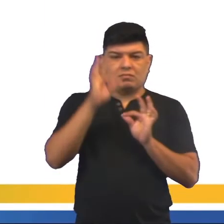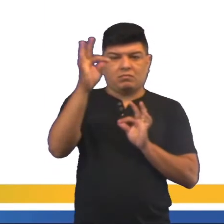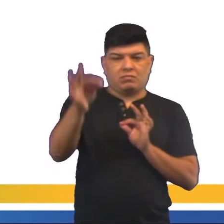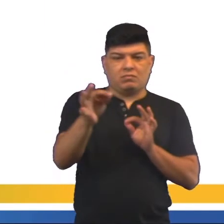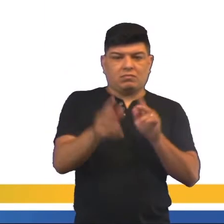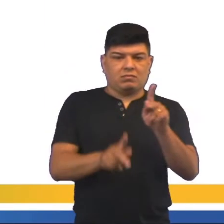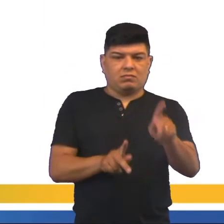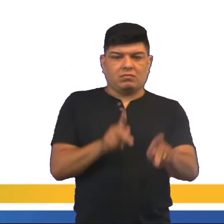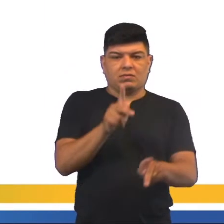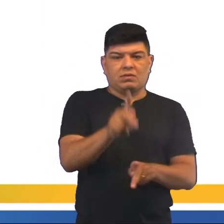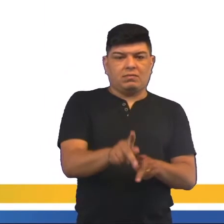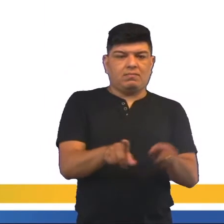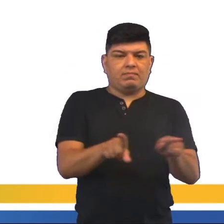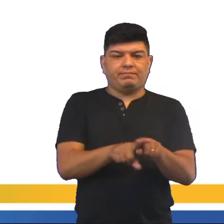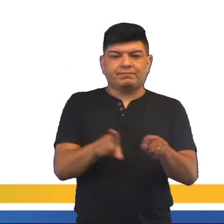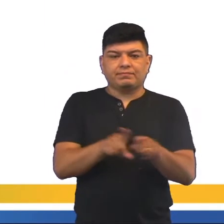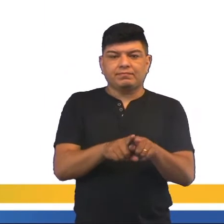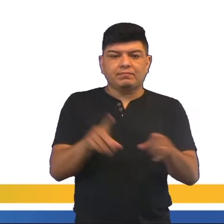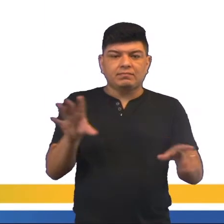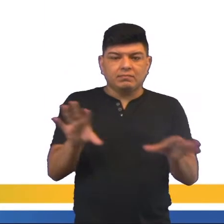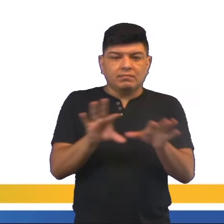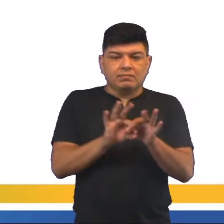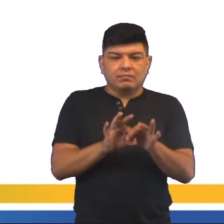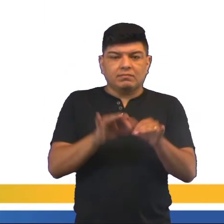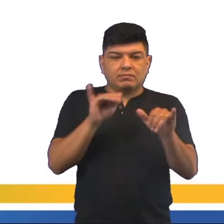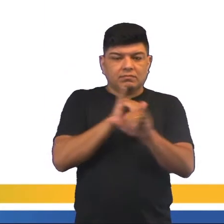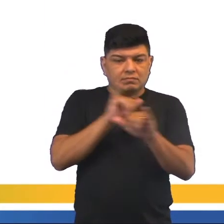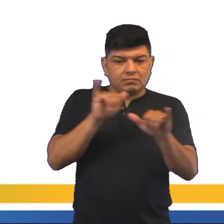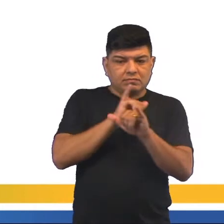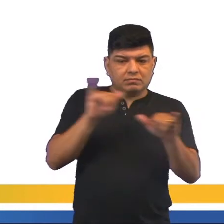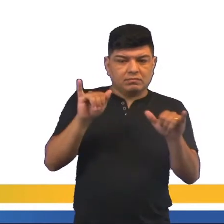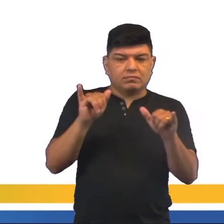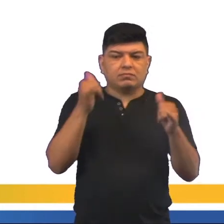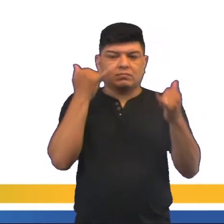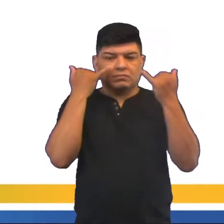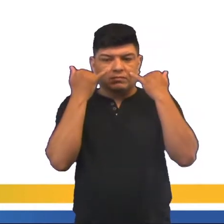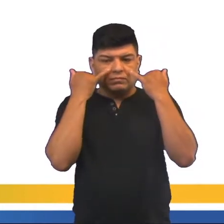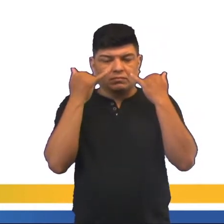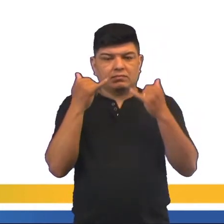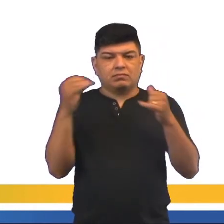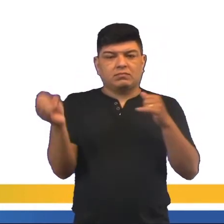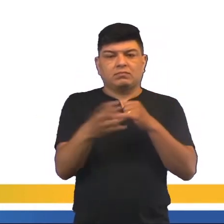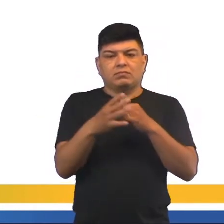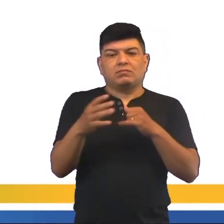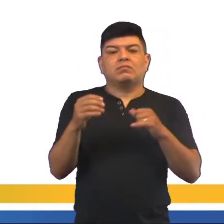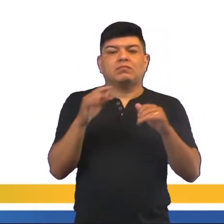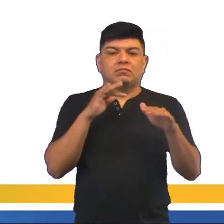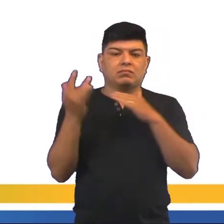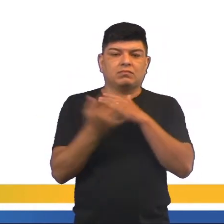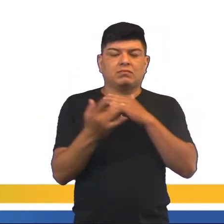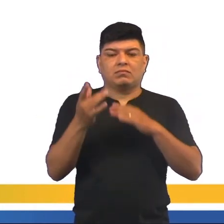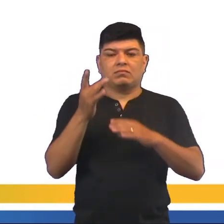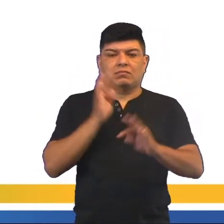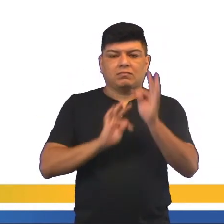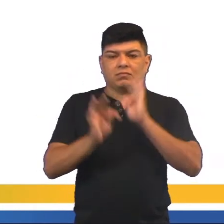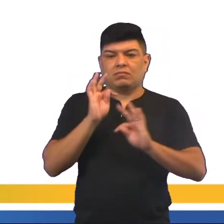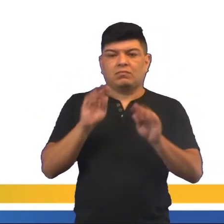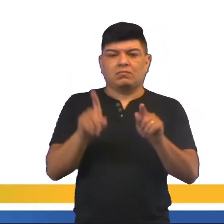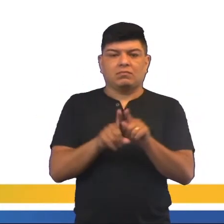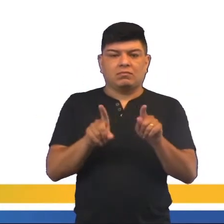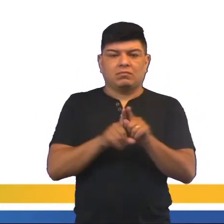entre povos, e a maior difusão de notícias e informações por meio de novos meios de comunicação. O capitalismo